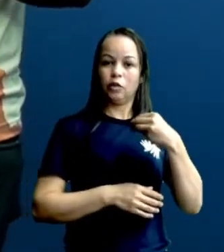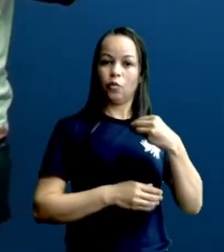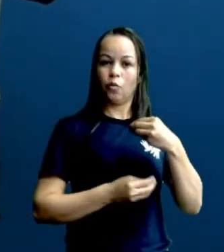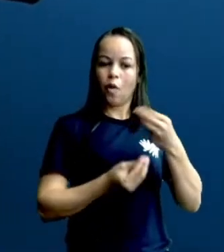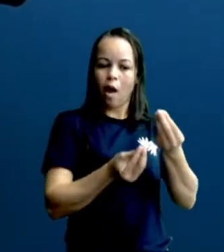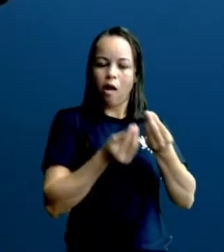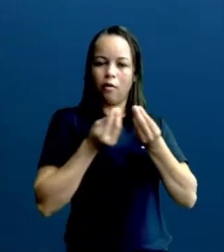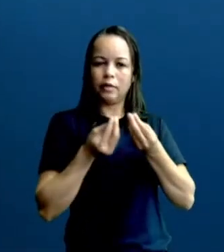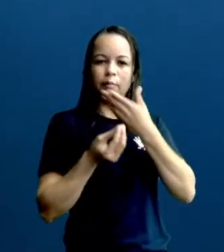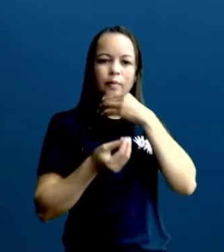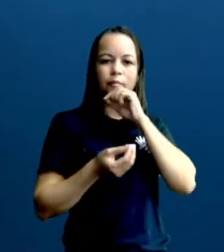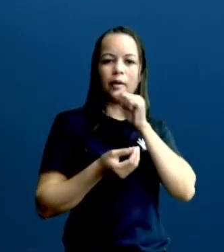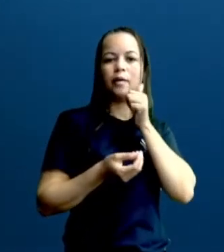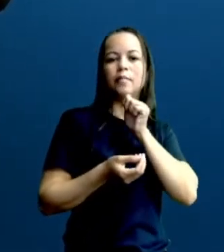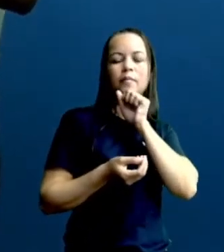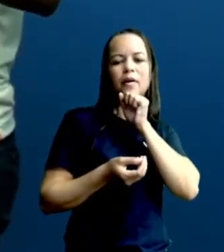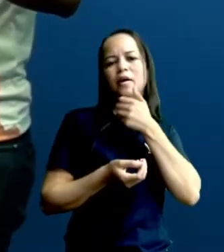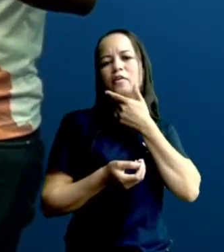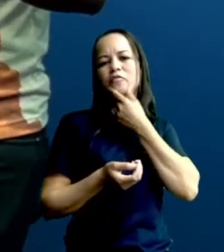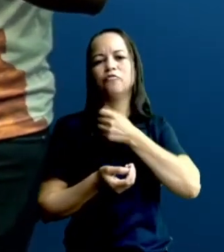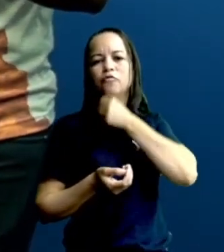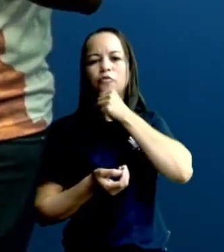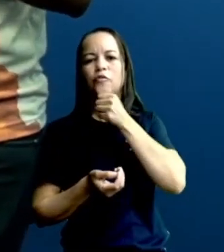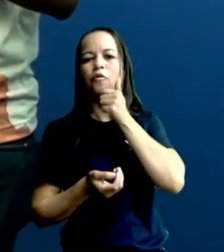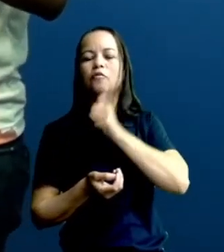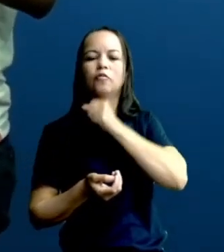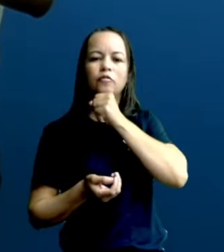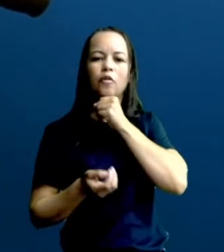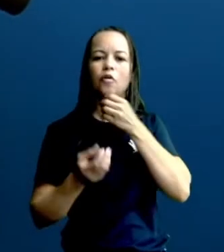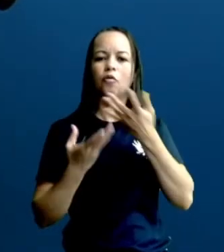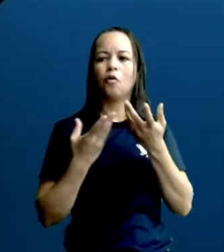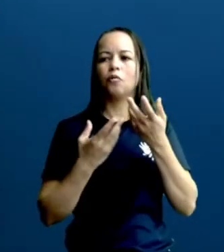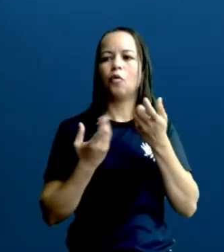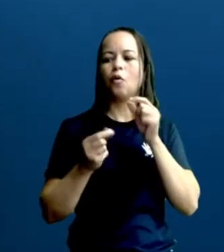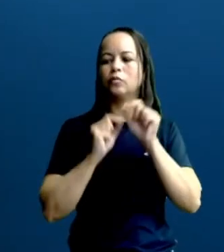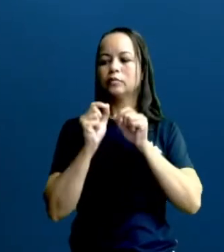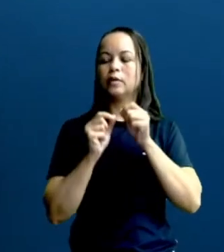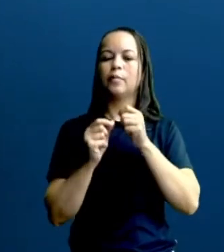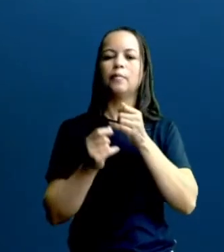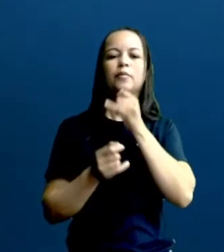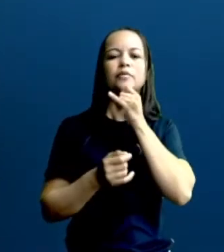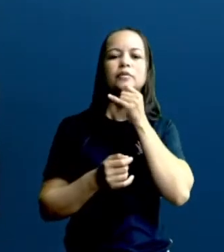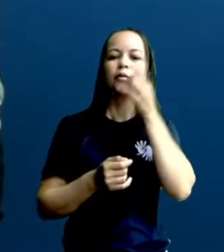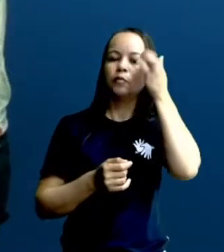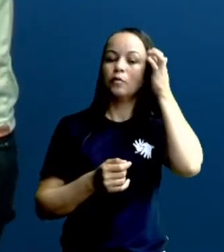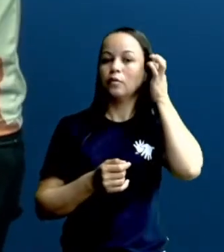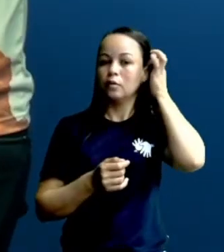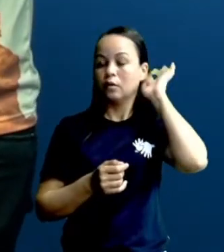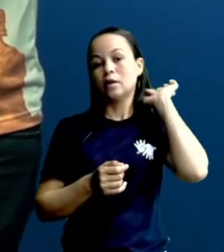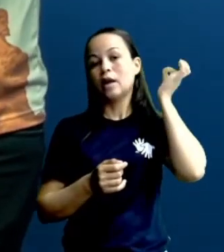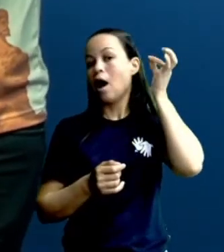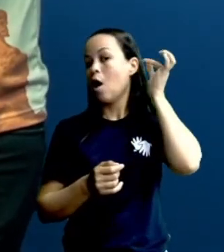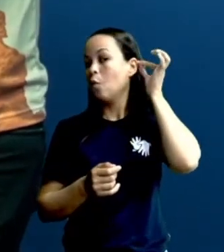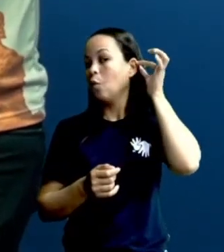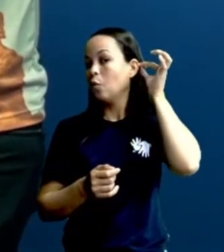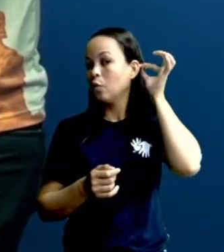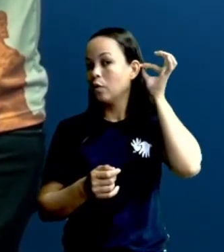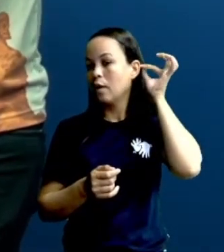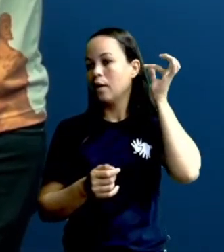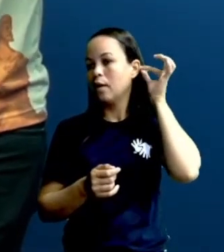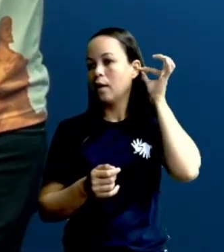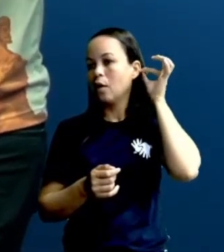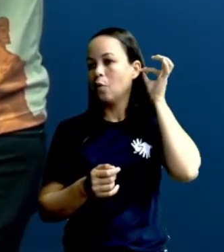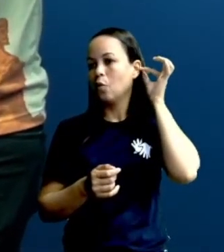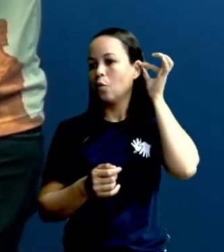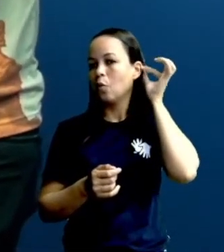temos diversas características, por exemplo, como o lobo da orelha, né? Você pode tocar na sua orelha agora e perceber, você tem o lobo